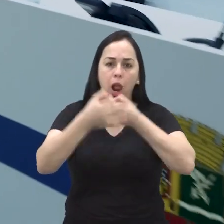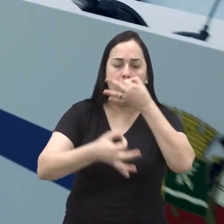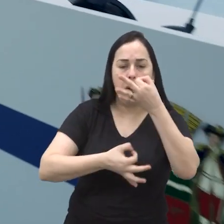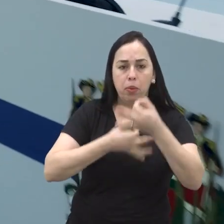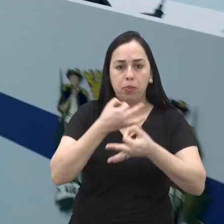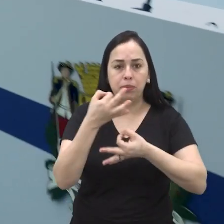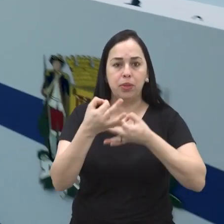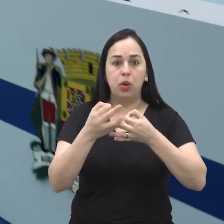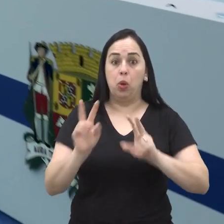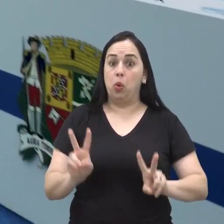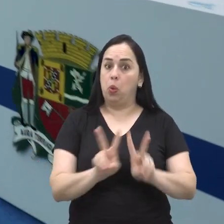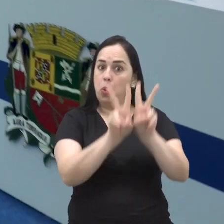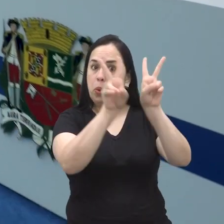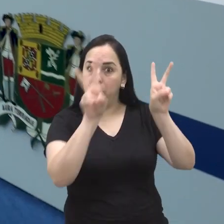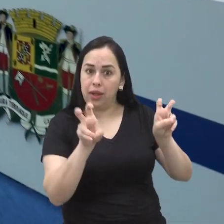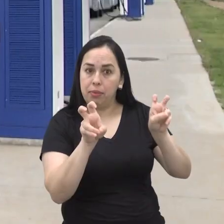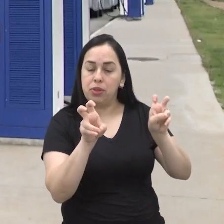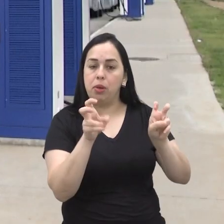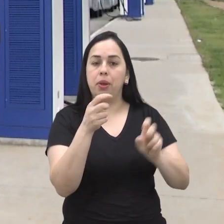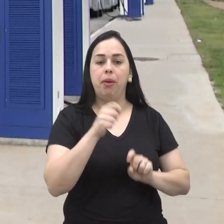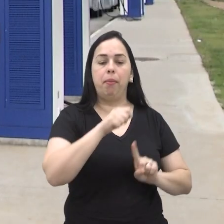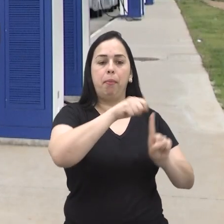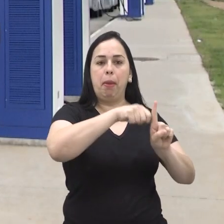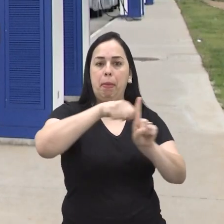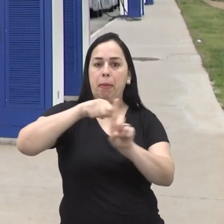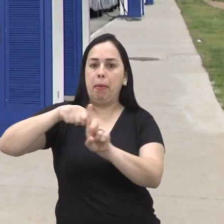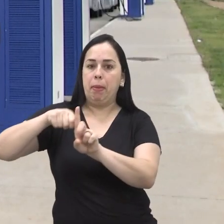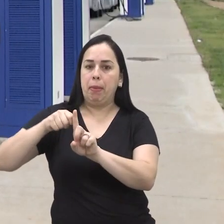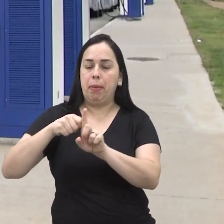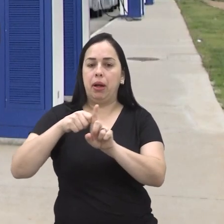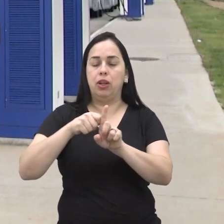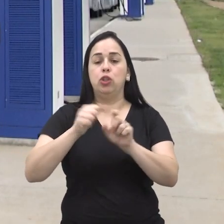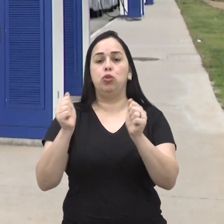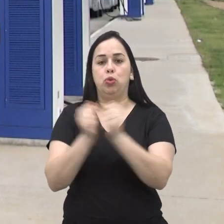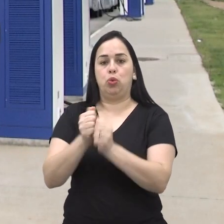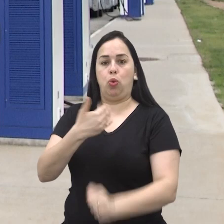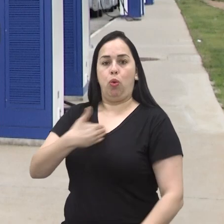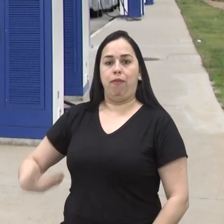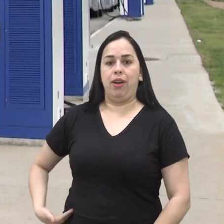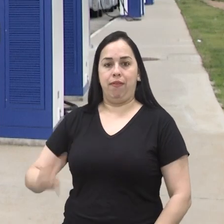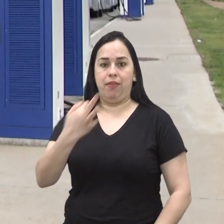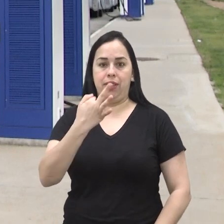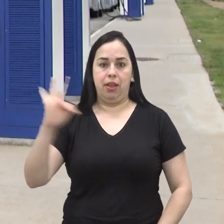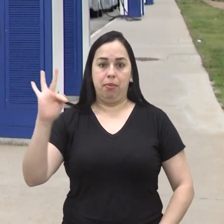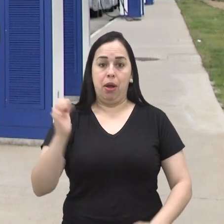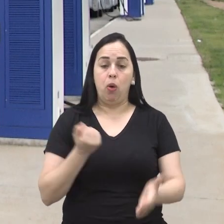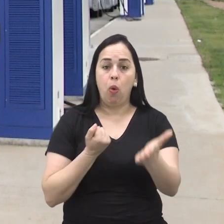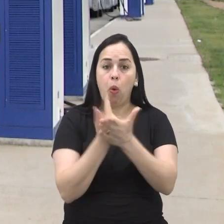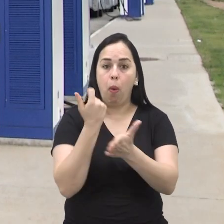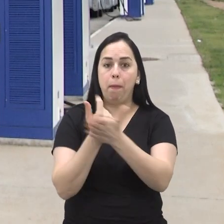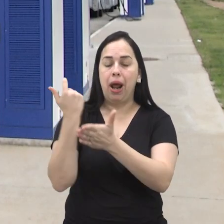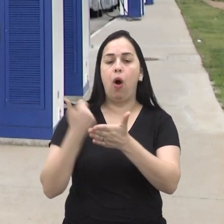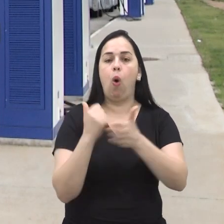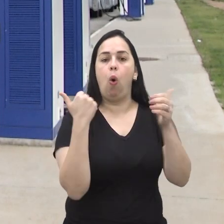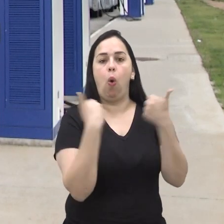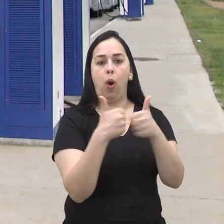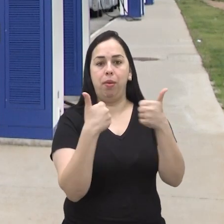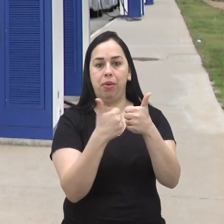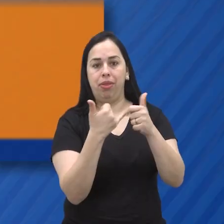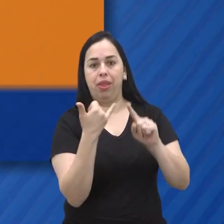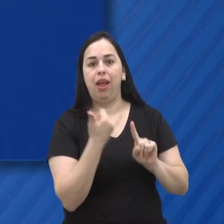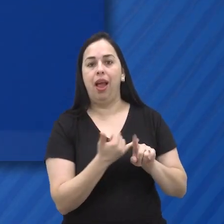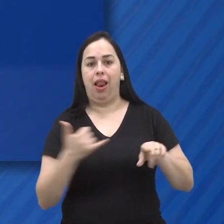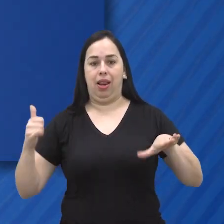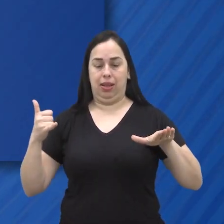Na tribuna, o assunto abordado foi o financiamento da Prefeitura com o governo federal para a aquisição de 12 ônibus